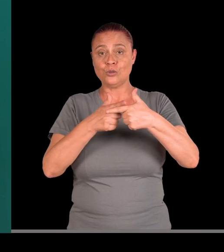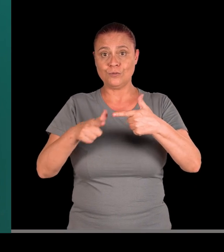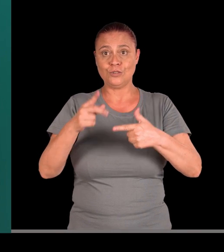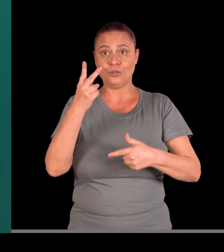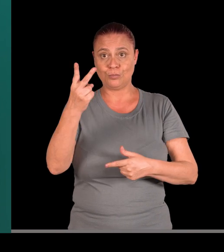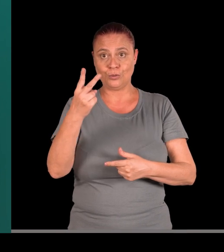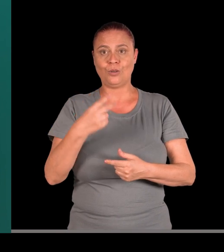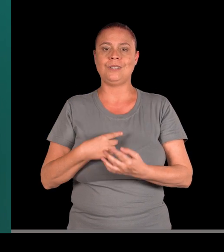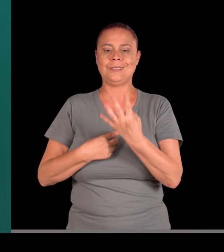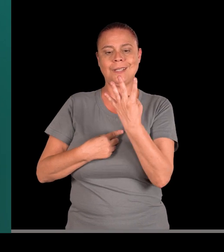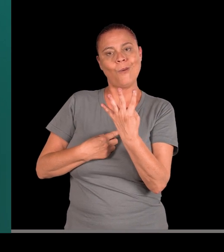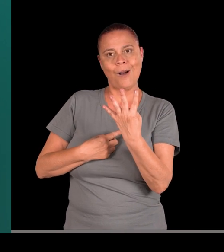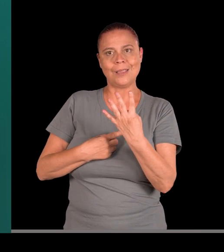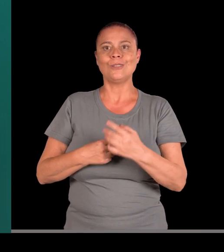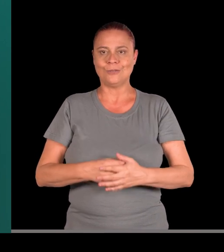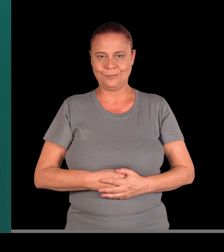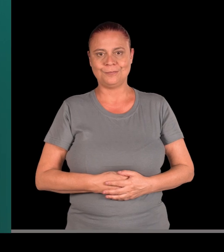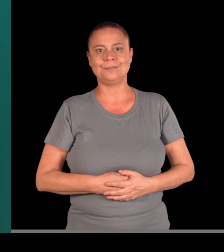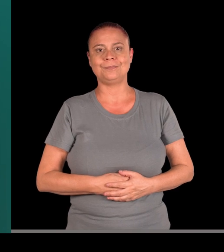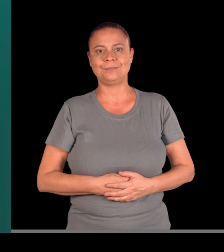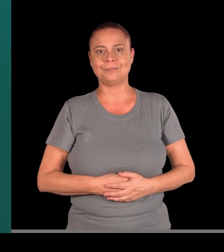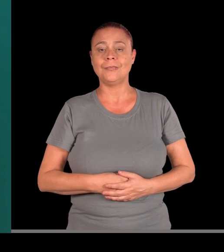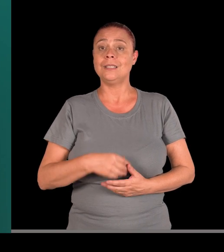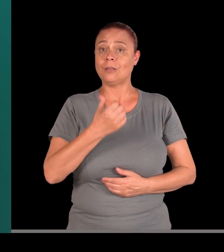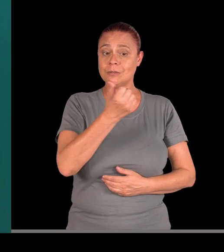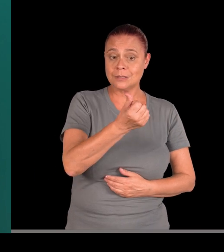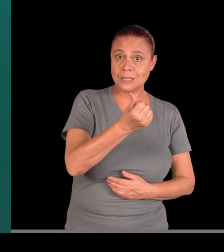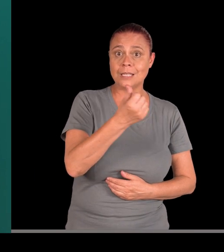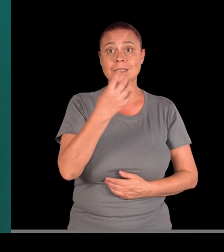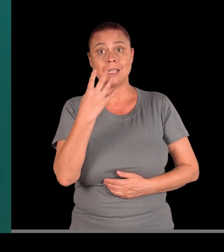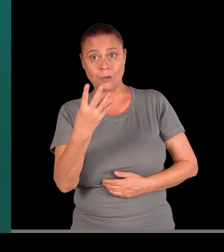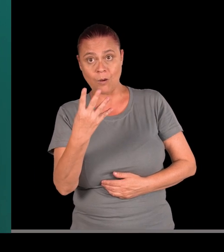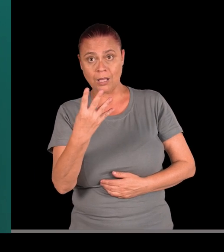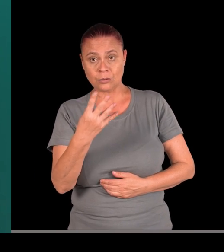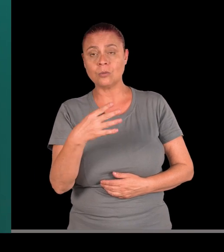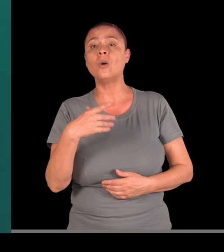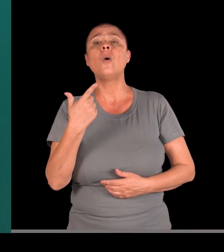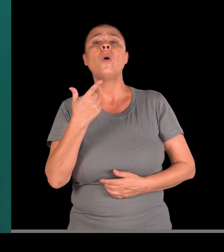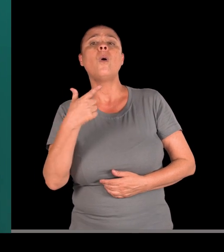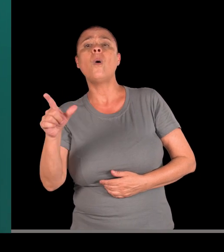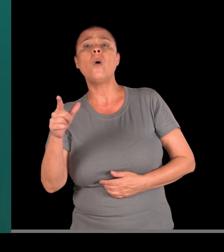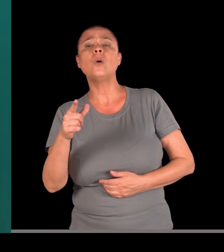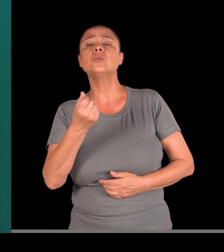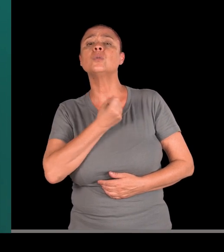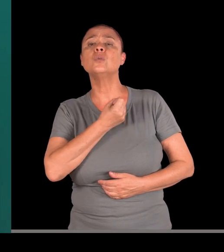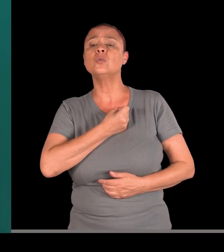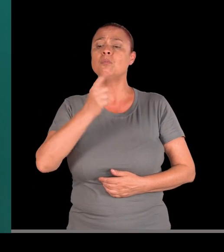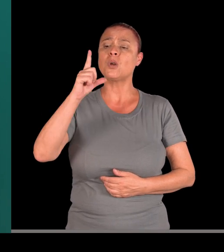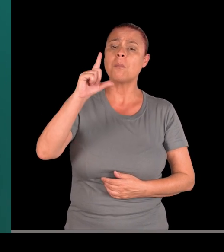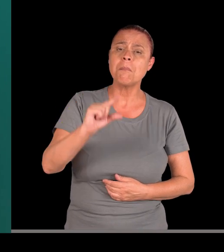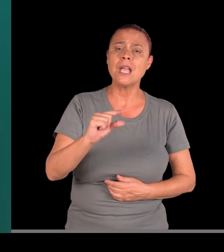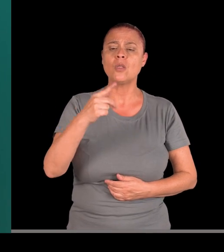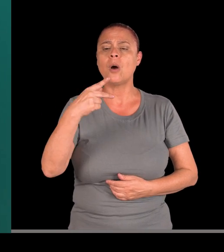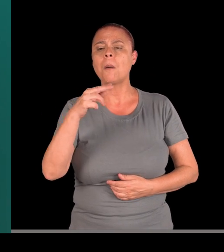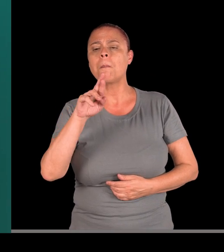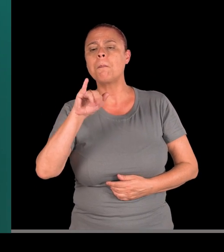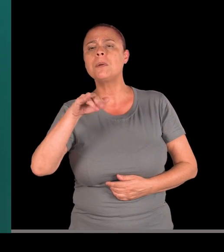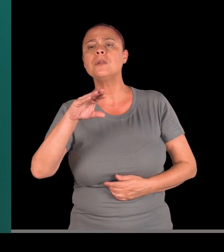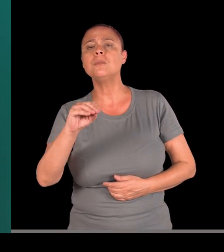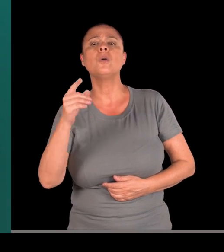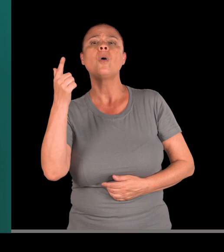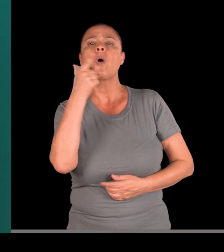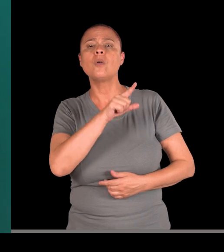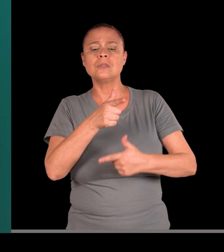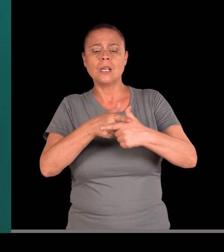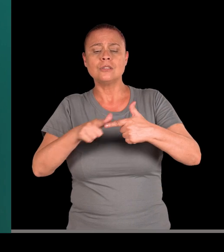O 8 dividido por 2, que dá 4. 6 e 4. Qual é o menor número primo que eu ainda